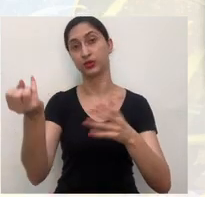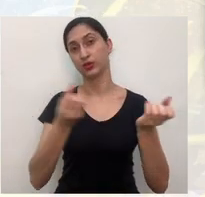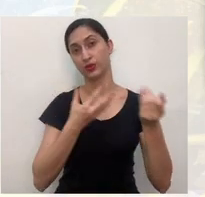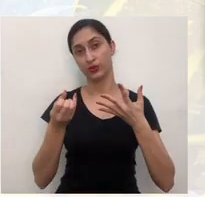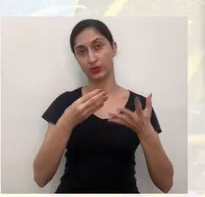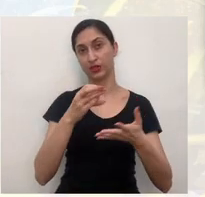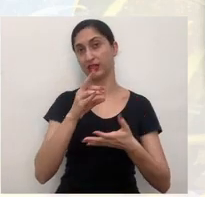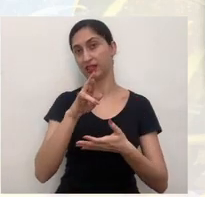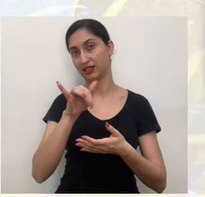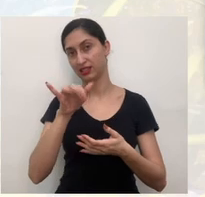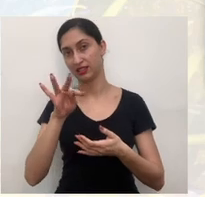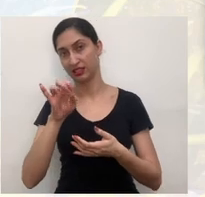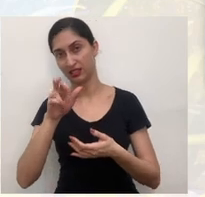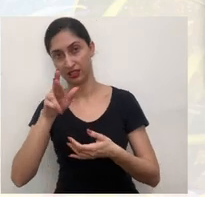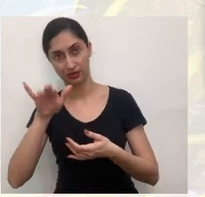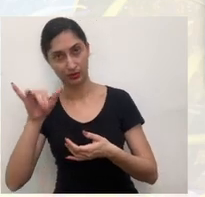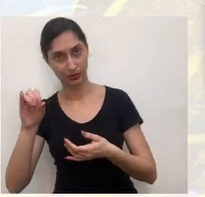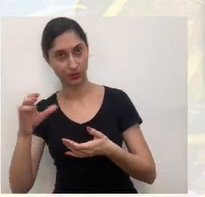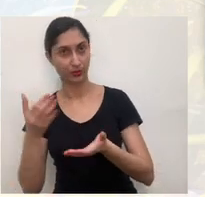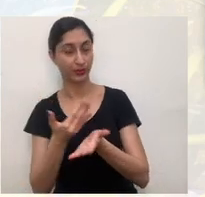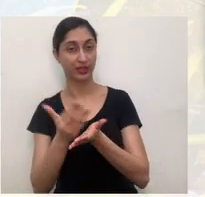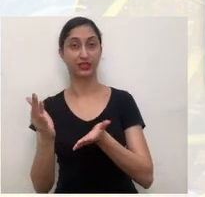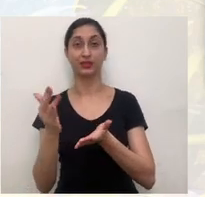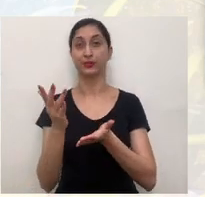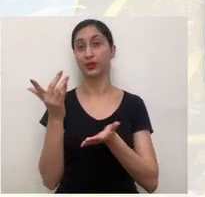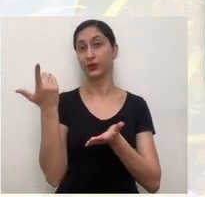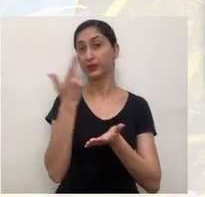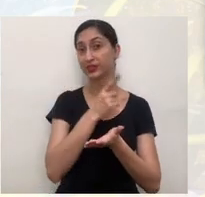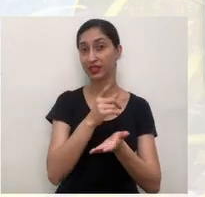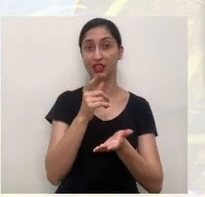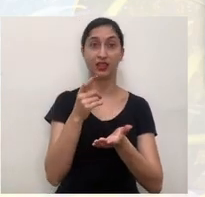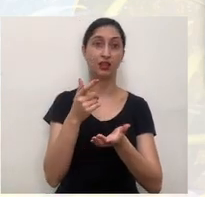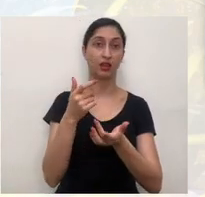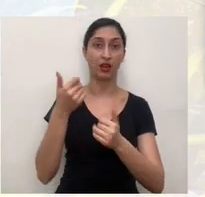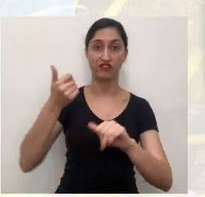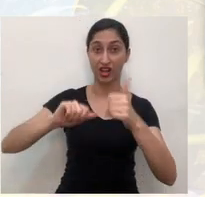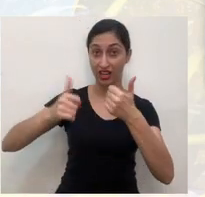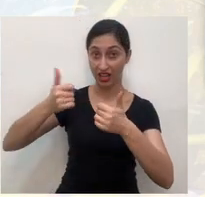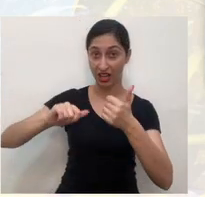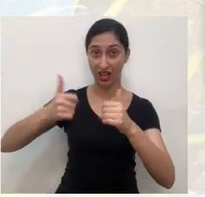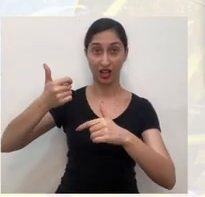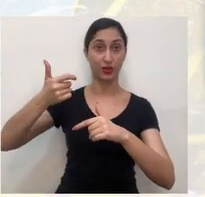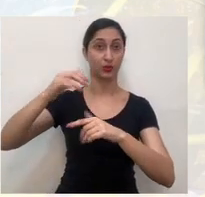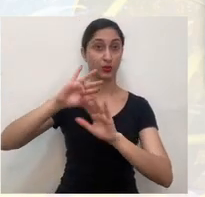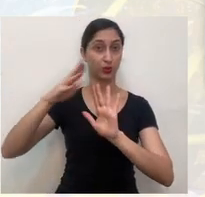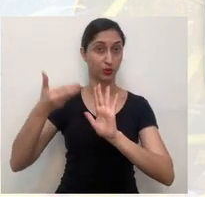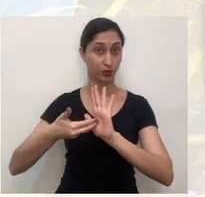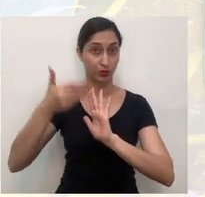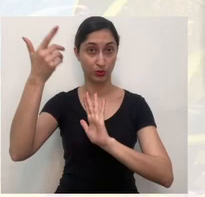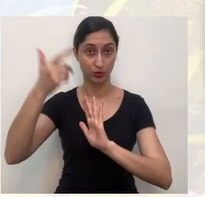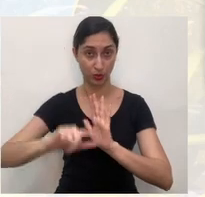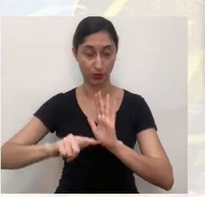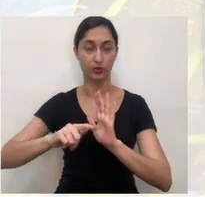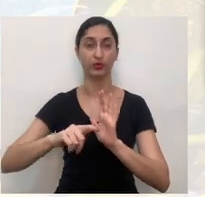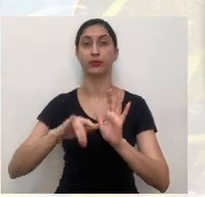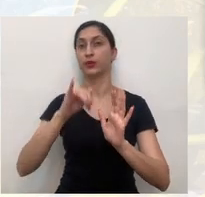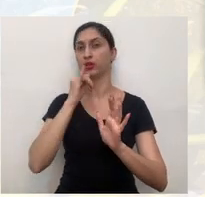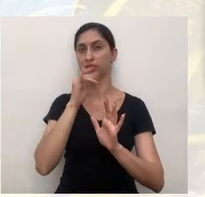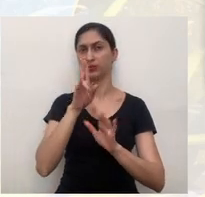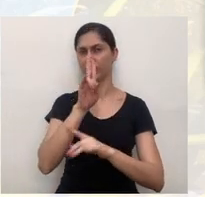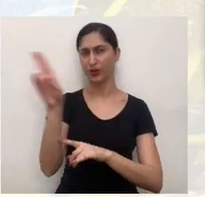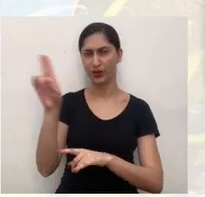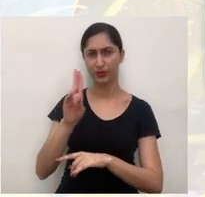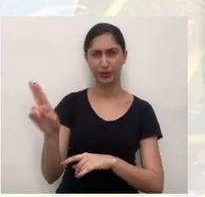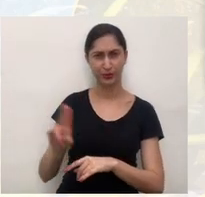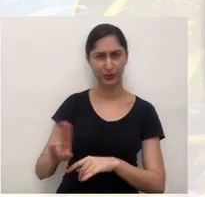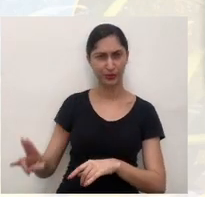são possíveis para reavaliar tudo. E, só para vocês terem uma ideia, todos os nomes de planta que eu aprendi ao